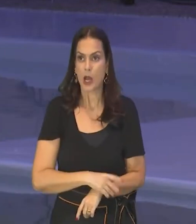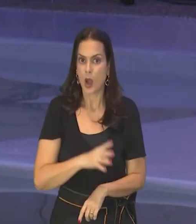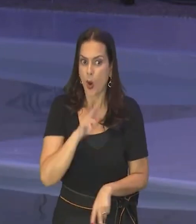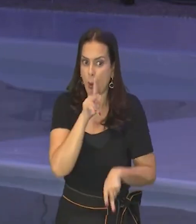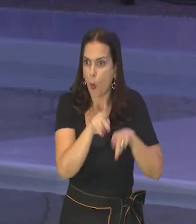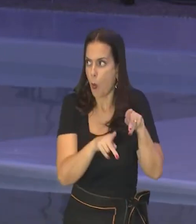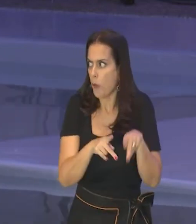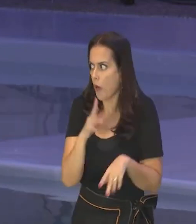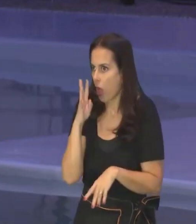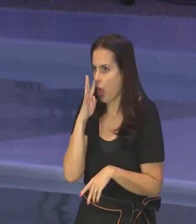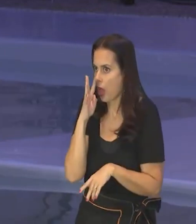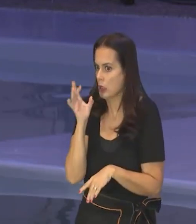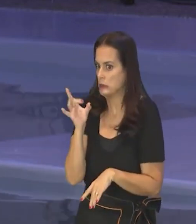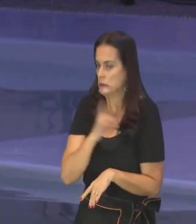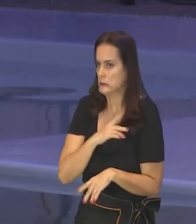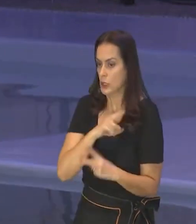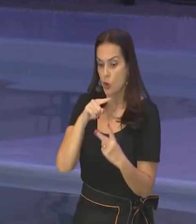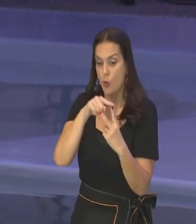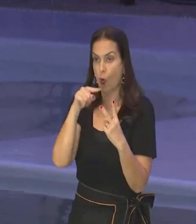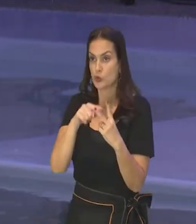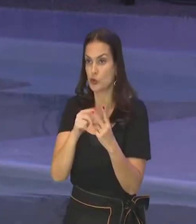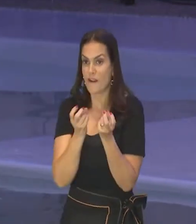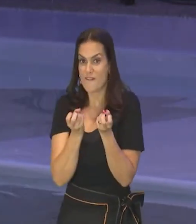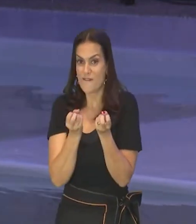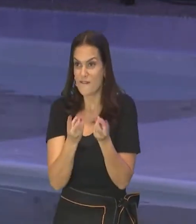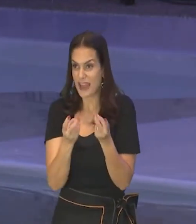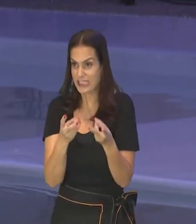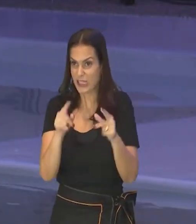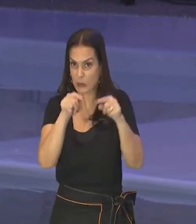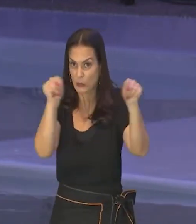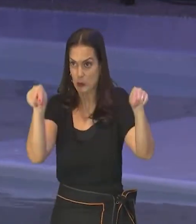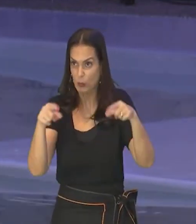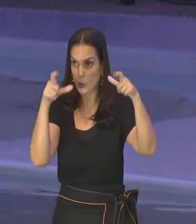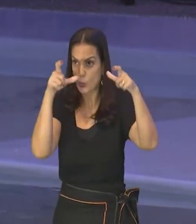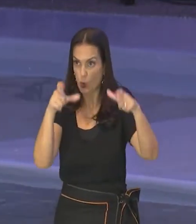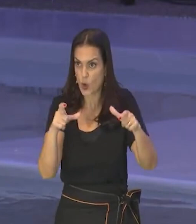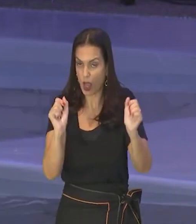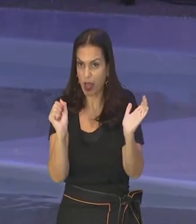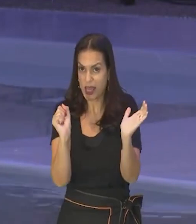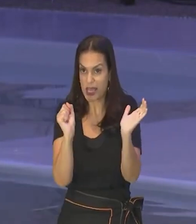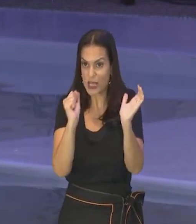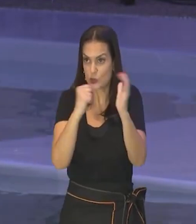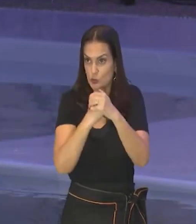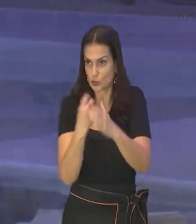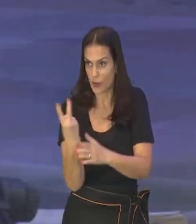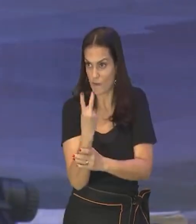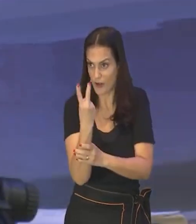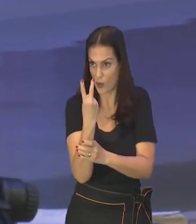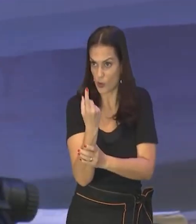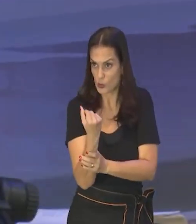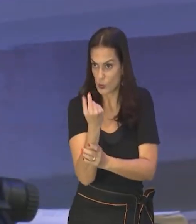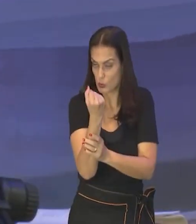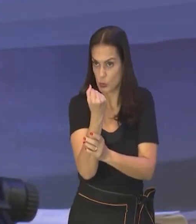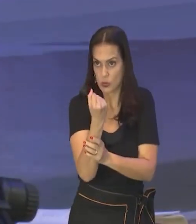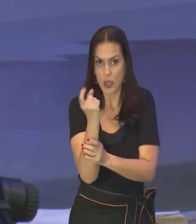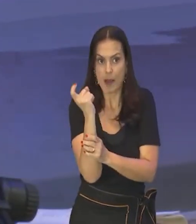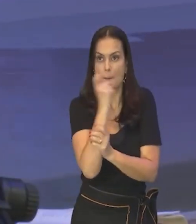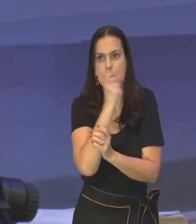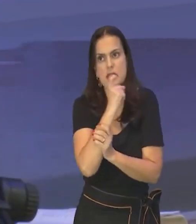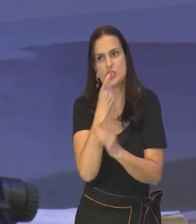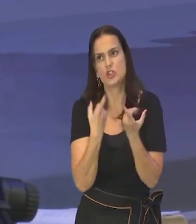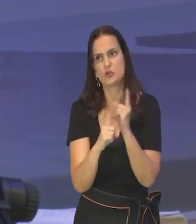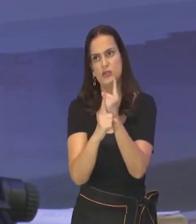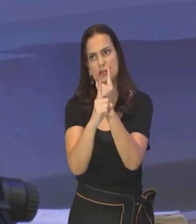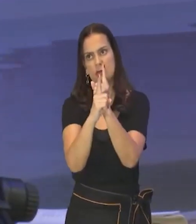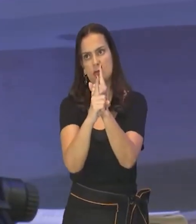Ananias e Safira, um casal que, vendendo uma propriedade, escondeu o valor da venda e mentiram aos